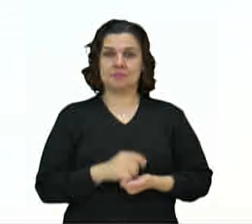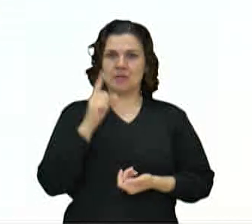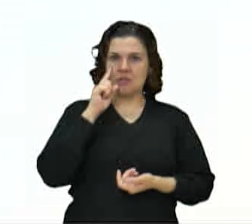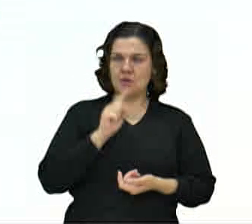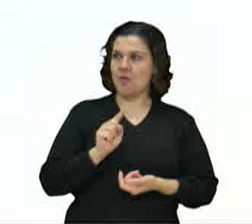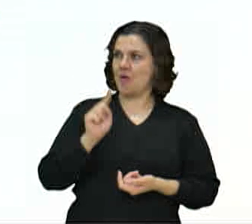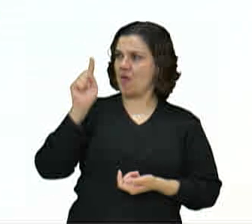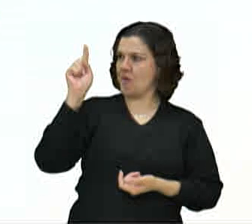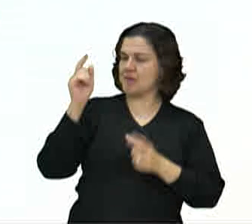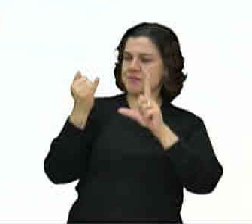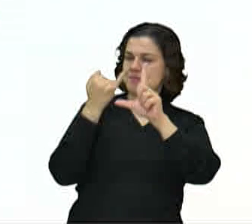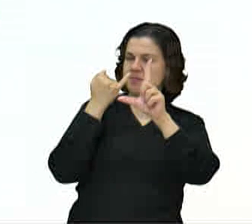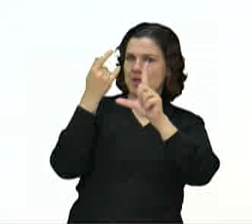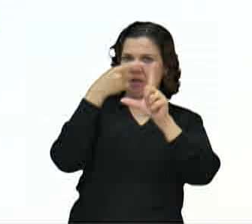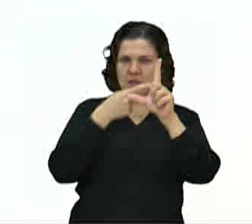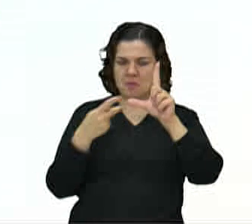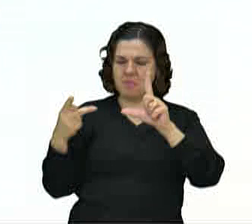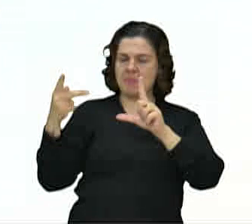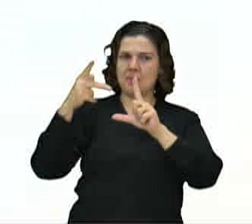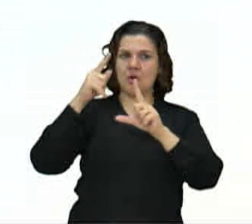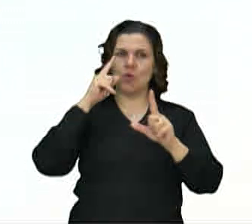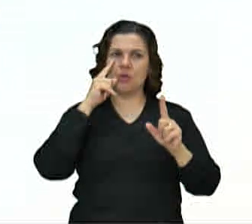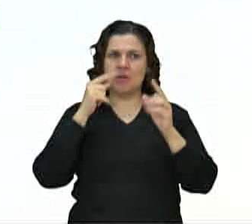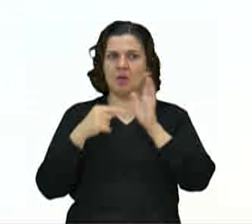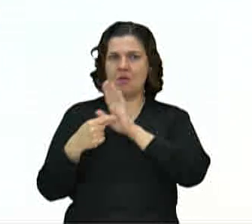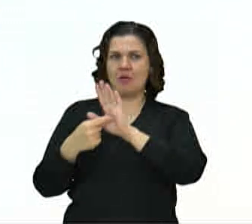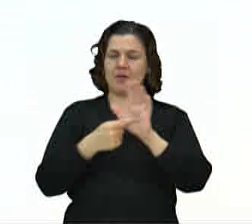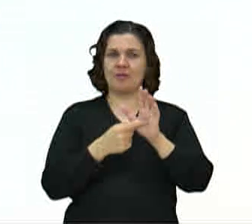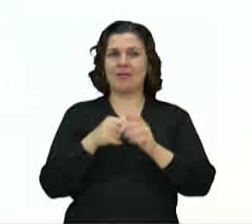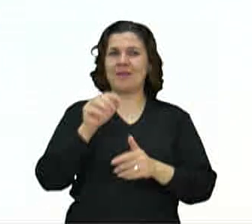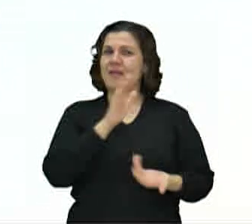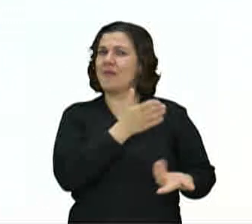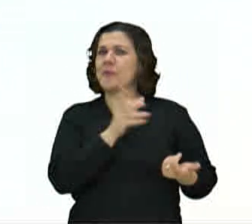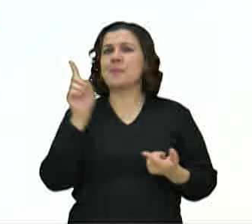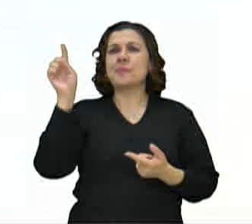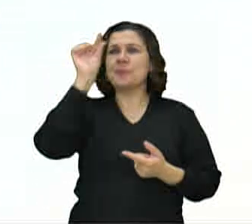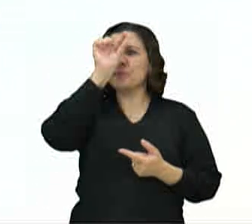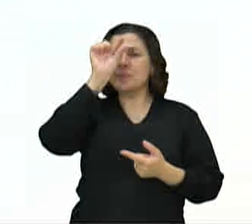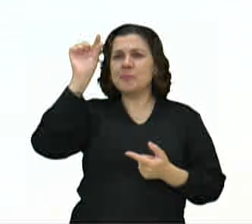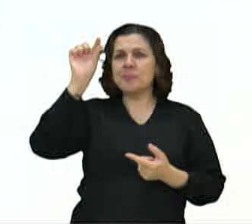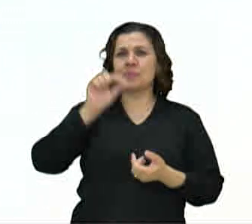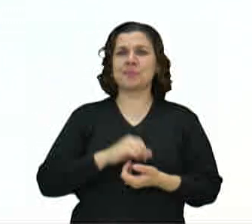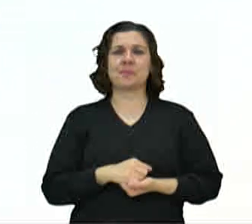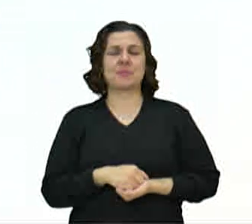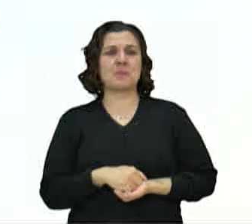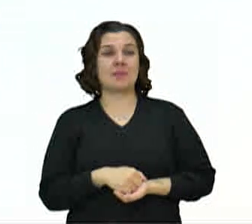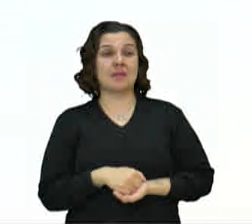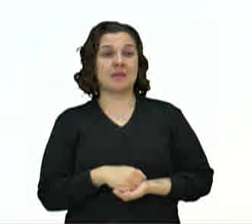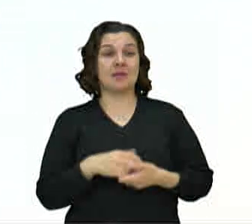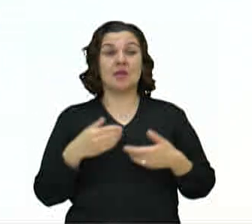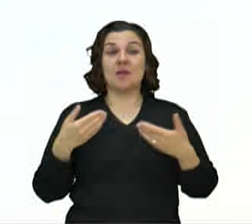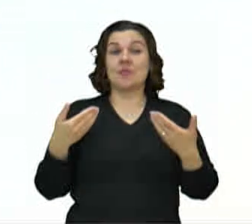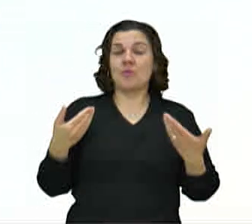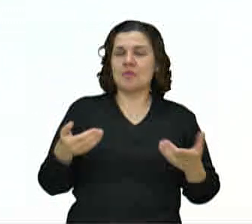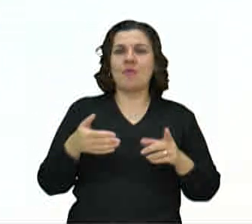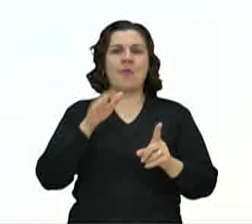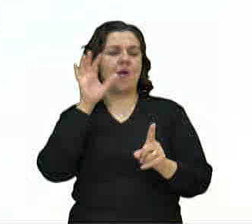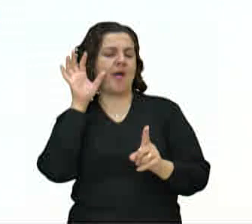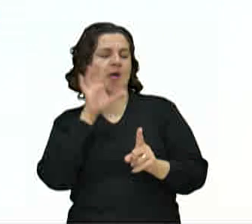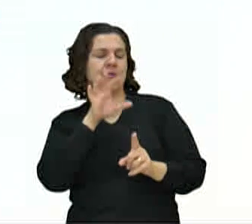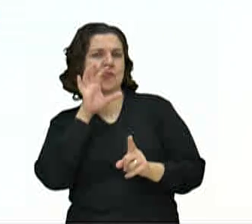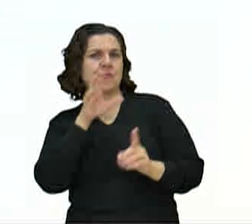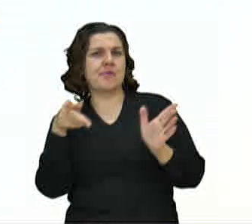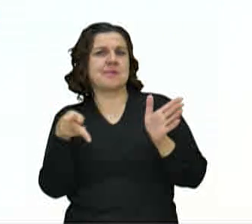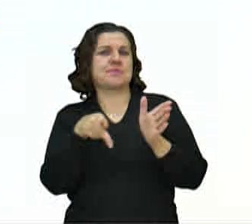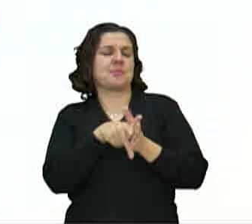Essa imagem ilustra para você um pouco desse American Way of Life. A influência